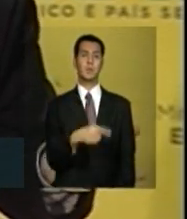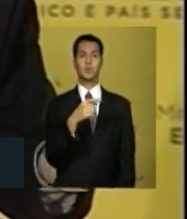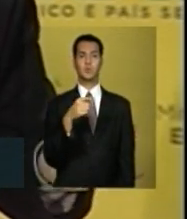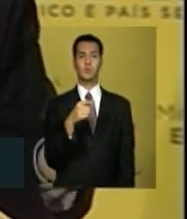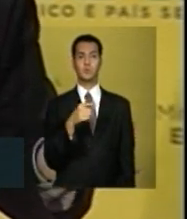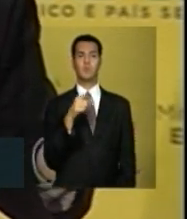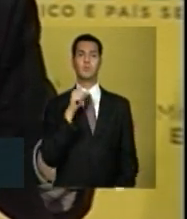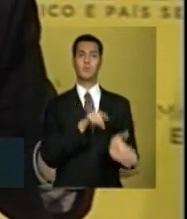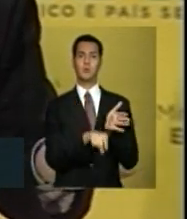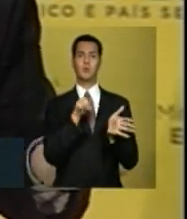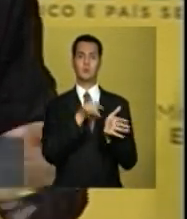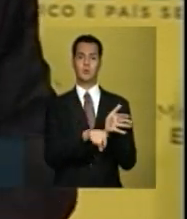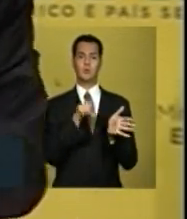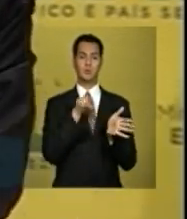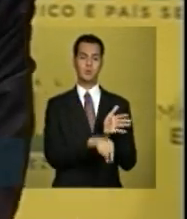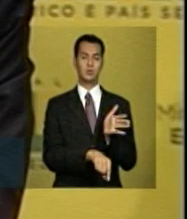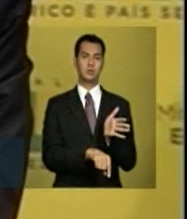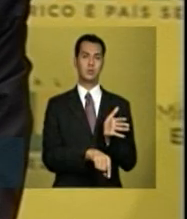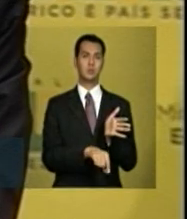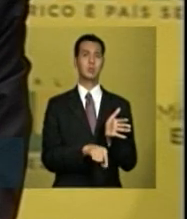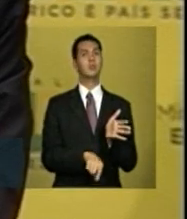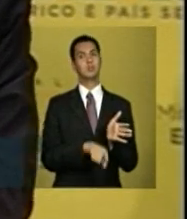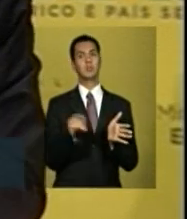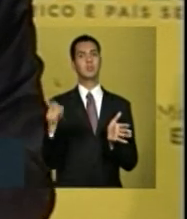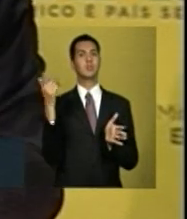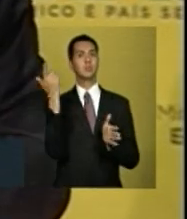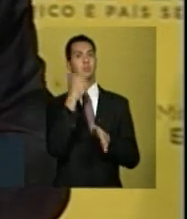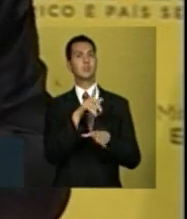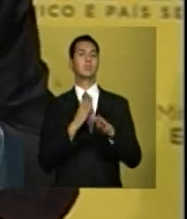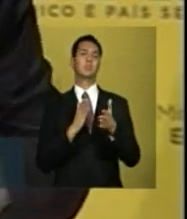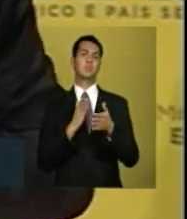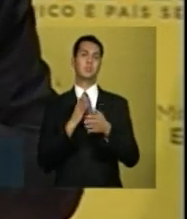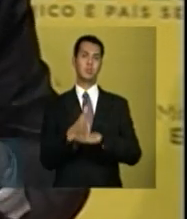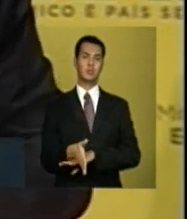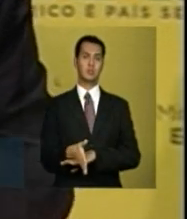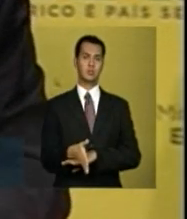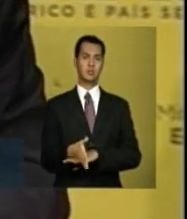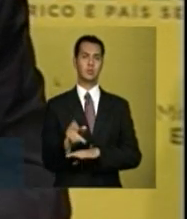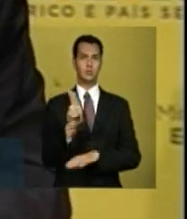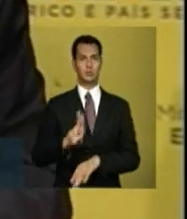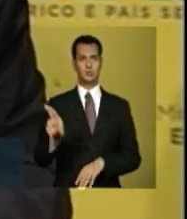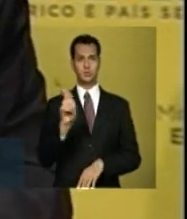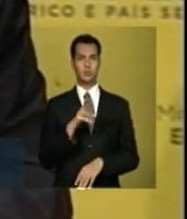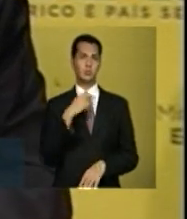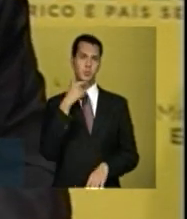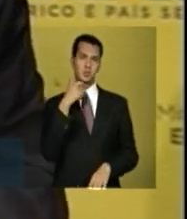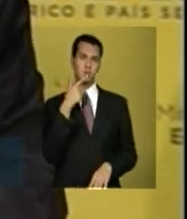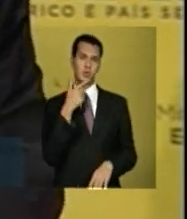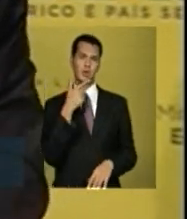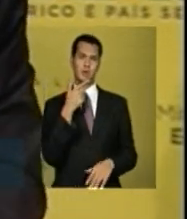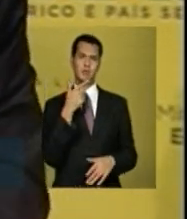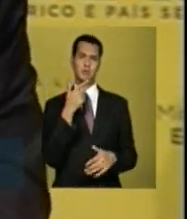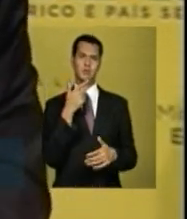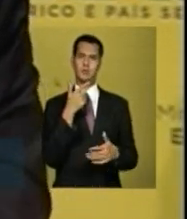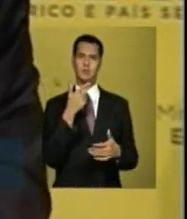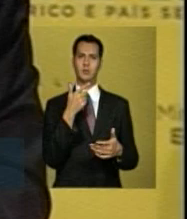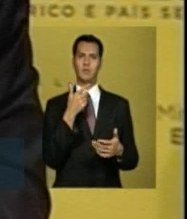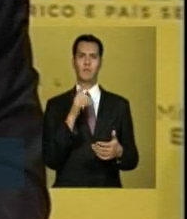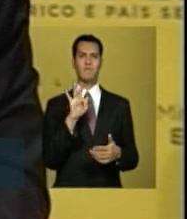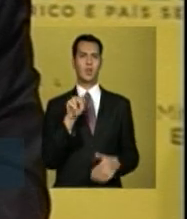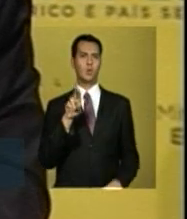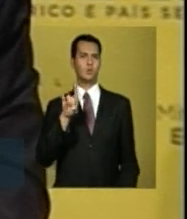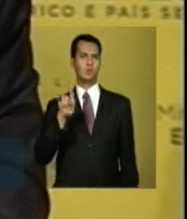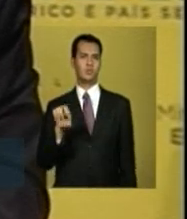banco e ele tem que entrar na universidade né você Evita o risco da fraude você elimina essa